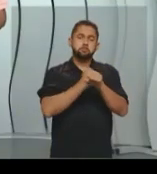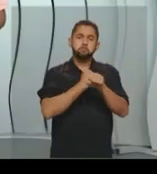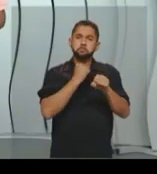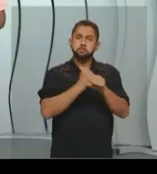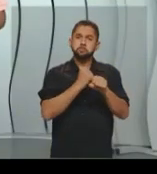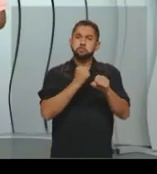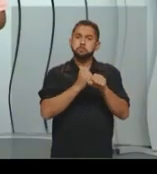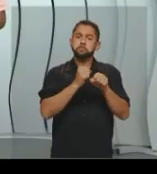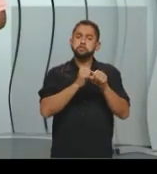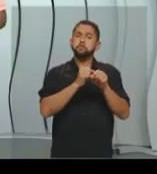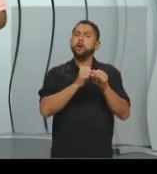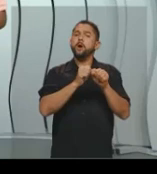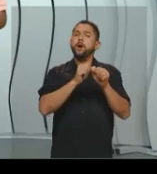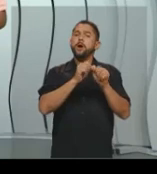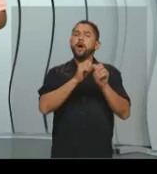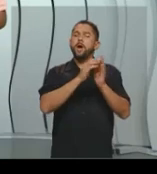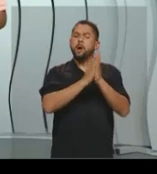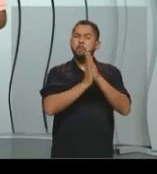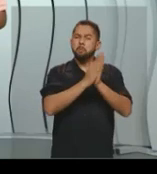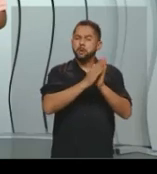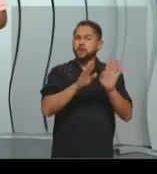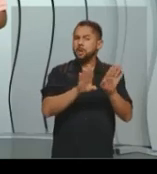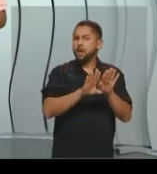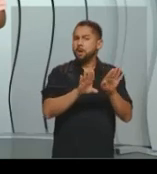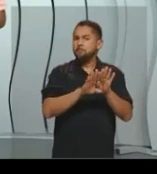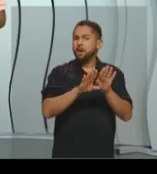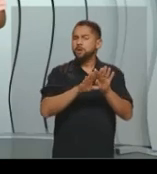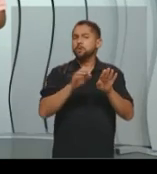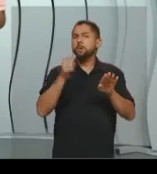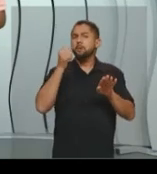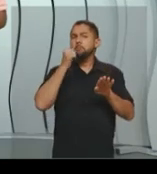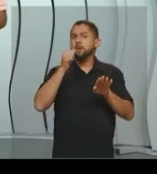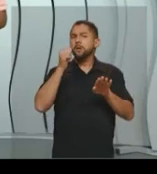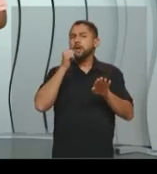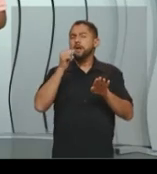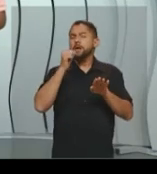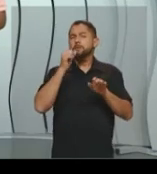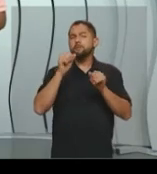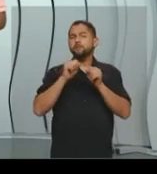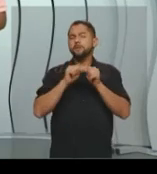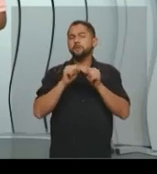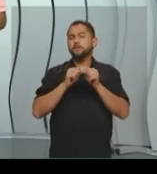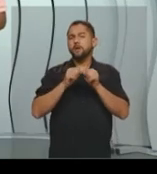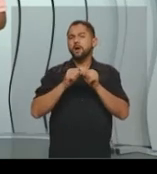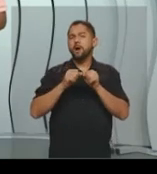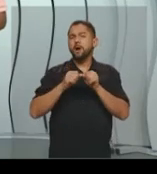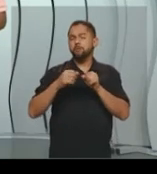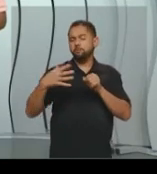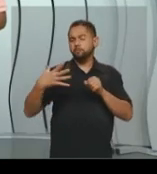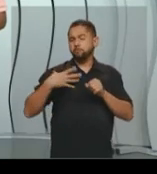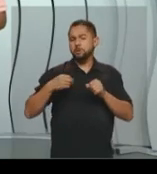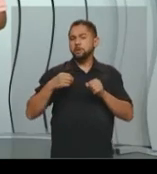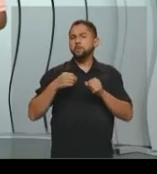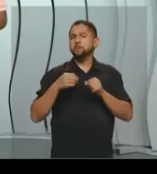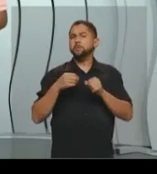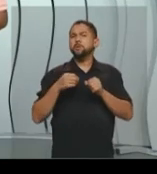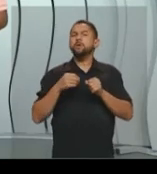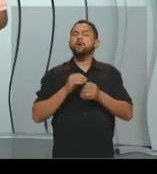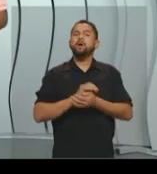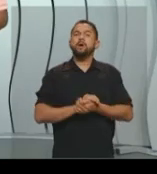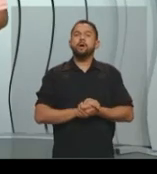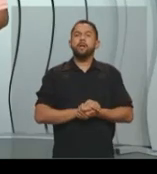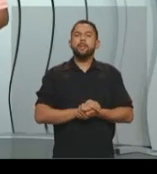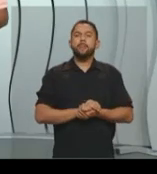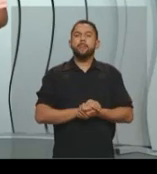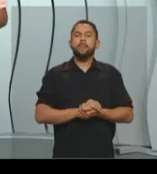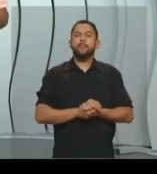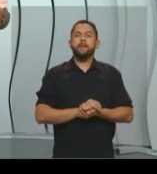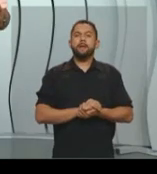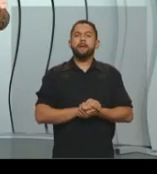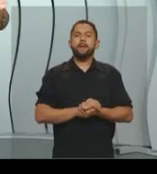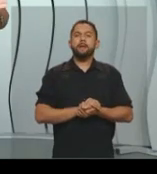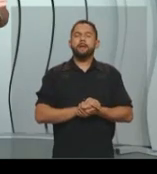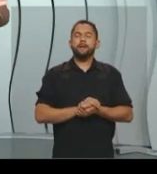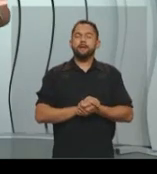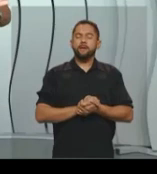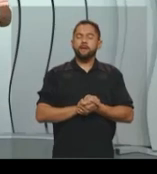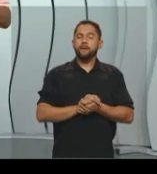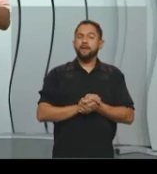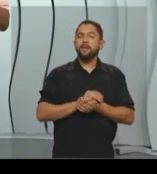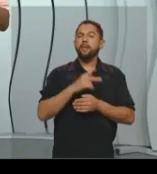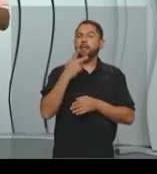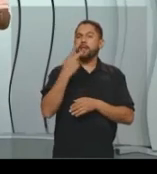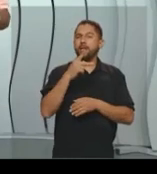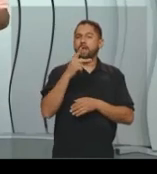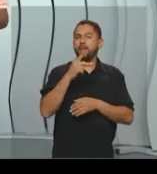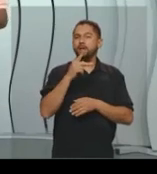de uma parteira, e que se definia também como uma espécie de escultor de ideias e parteiro do conhecimento. Sócrates era um